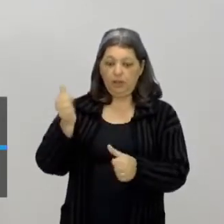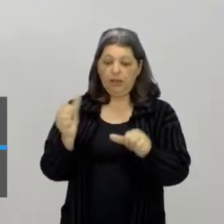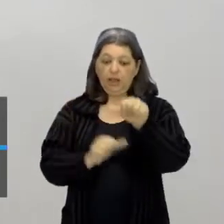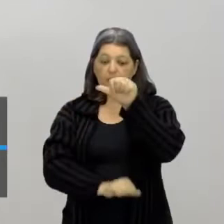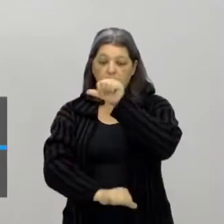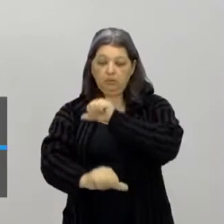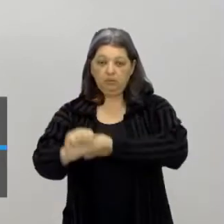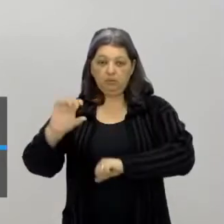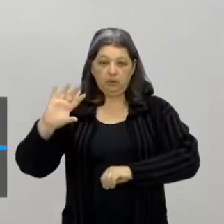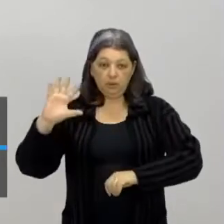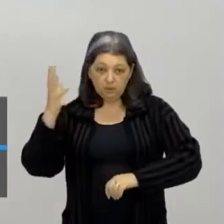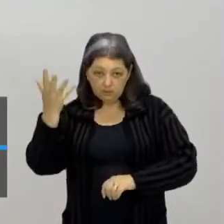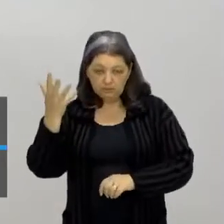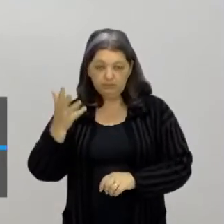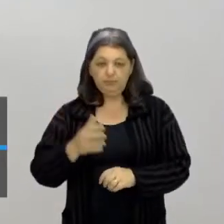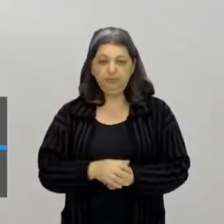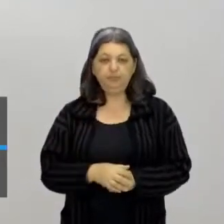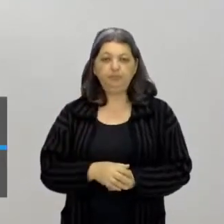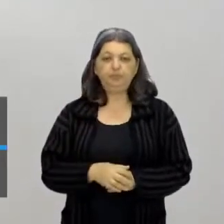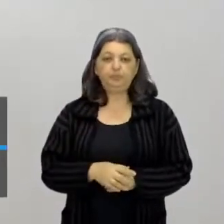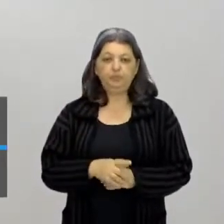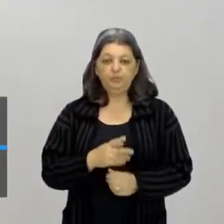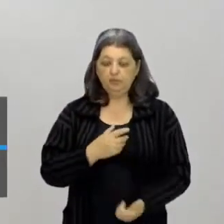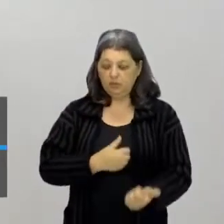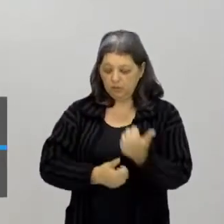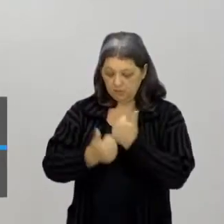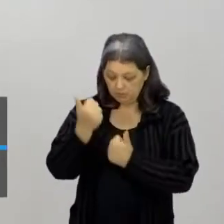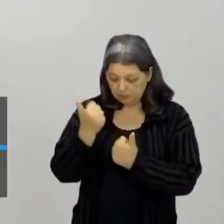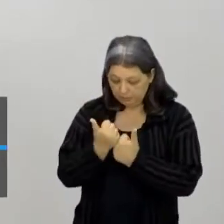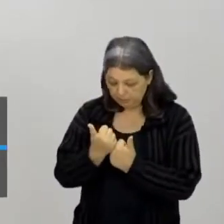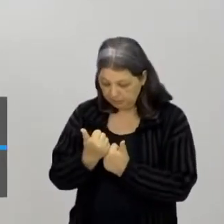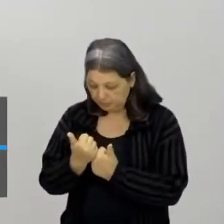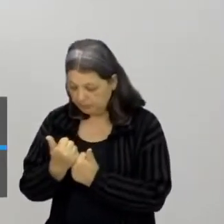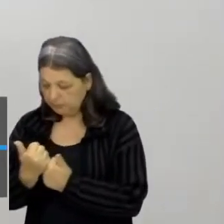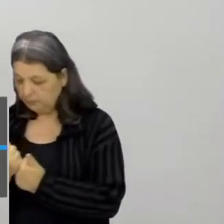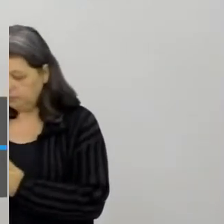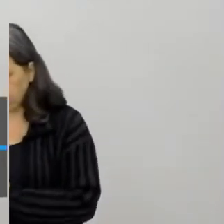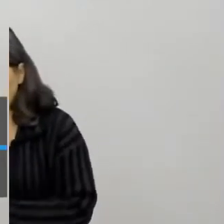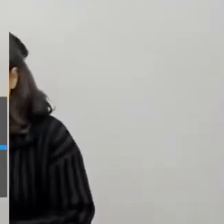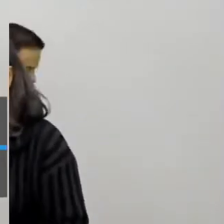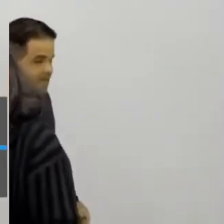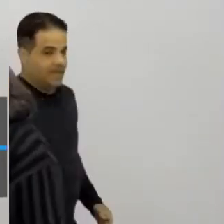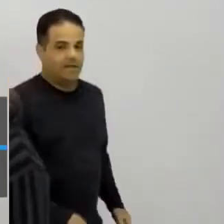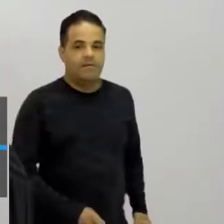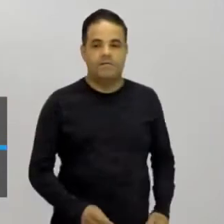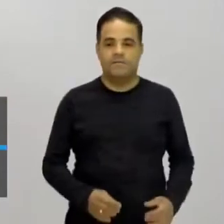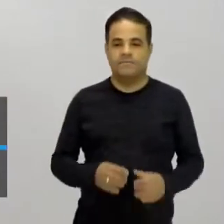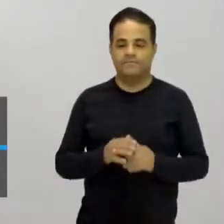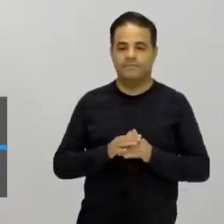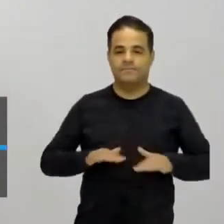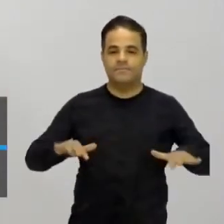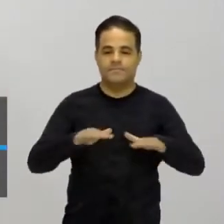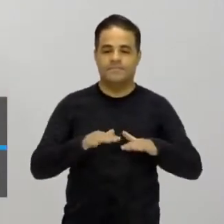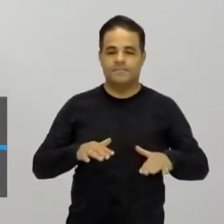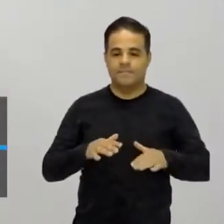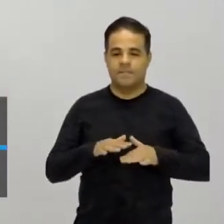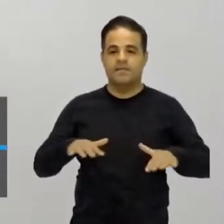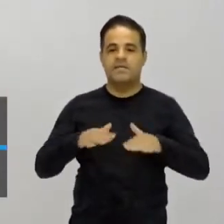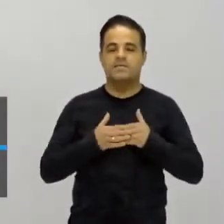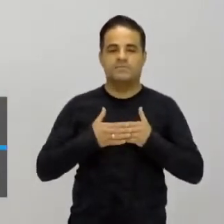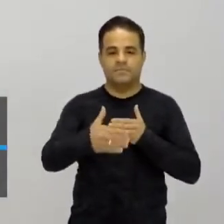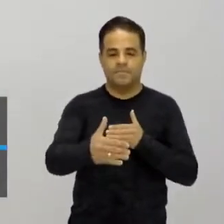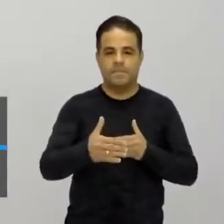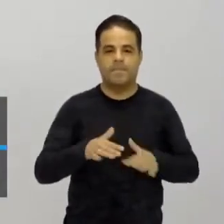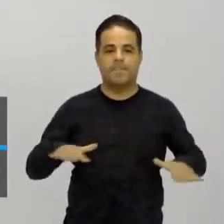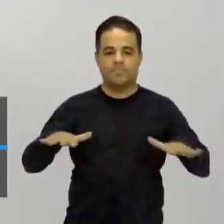Aí não precisa nem ser muito especialista para chegar a essa conclusão, né, professor? Se você